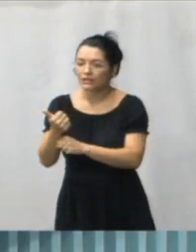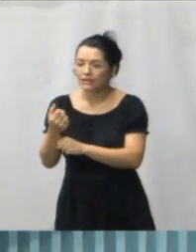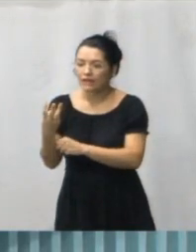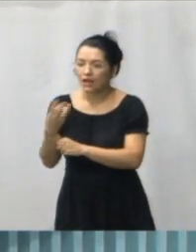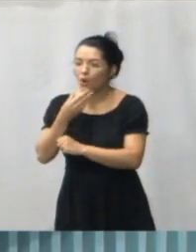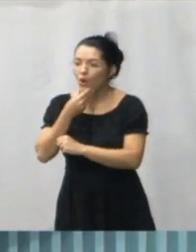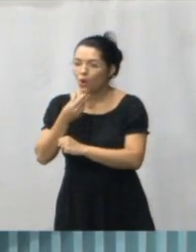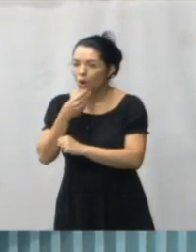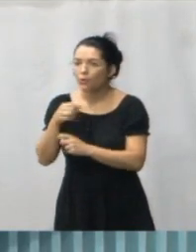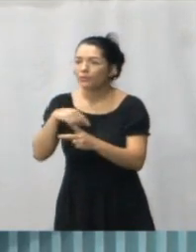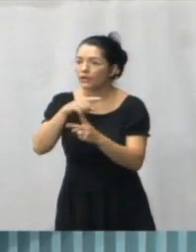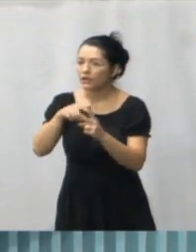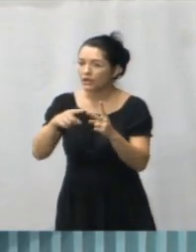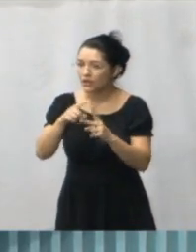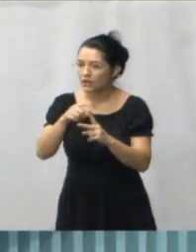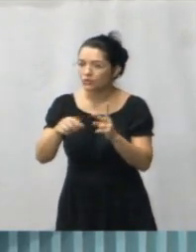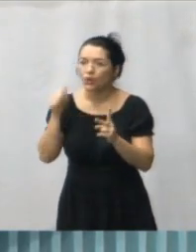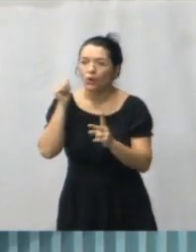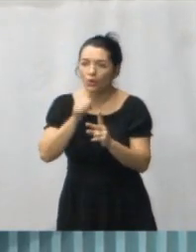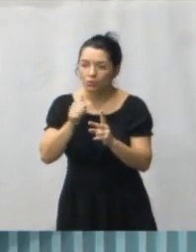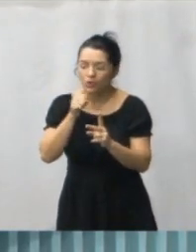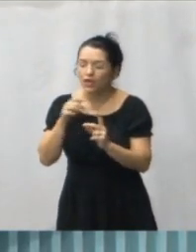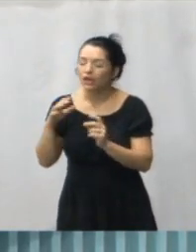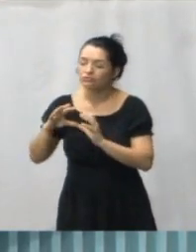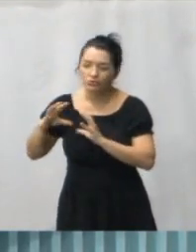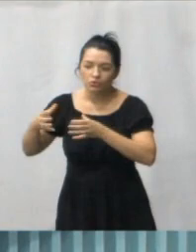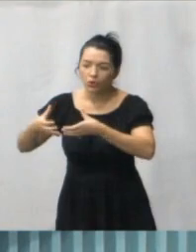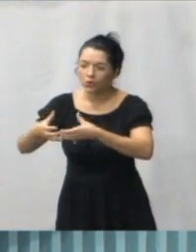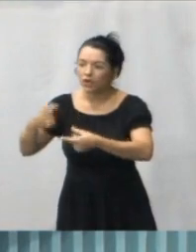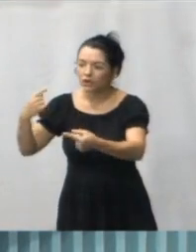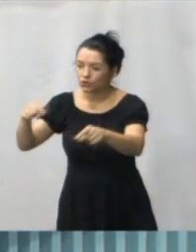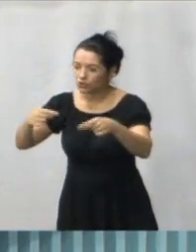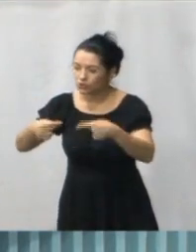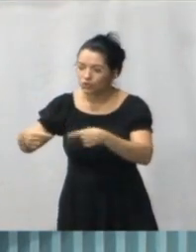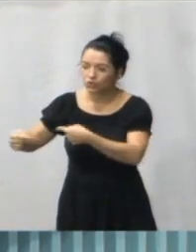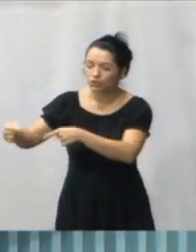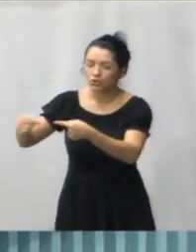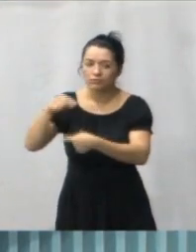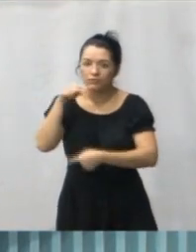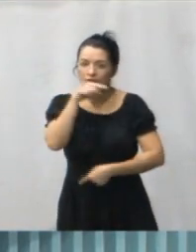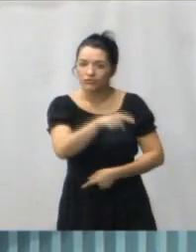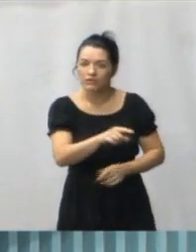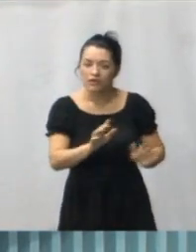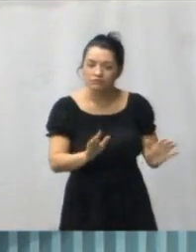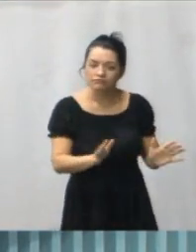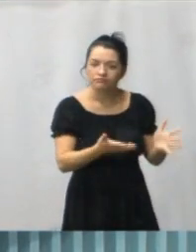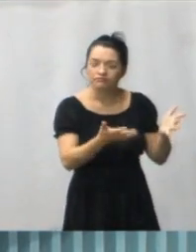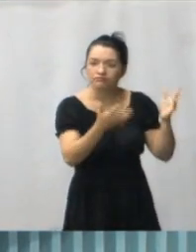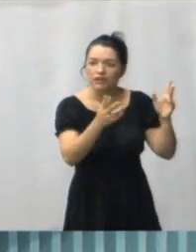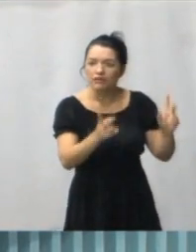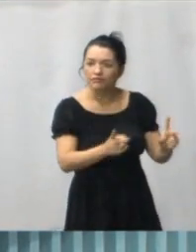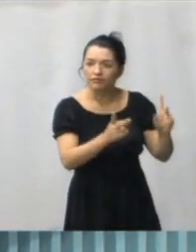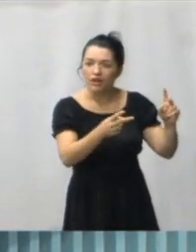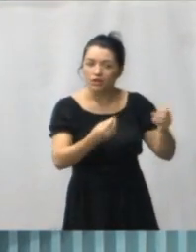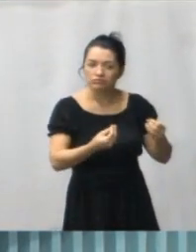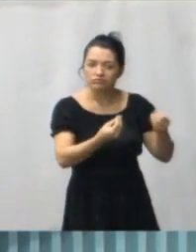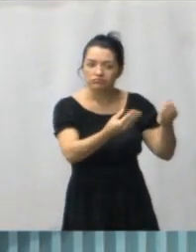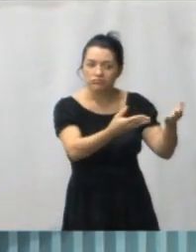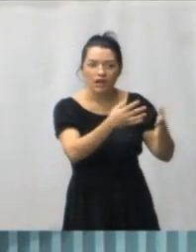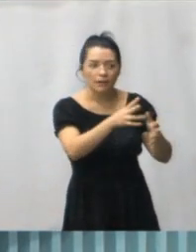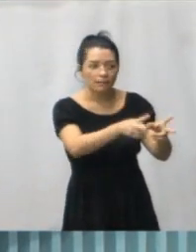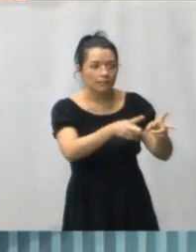vocês sejam valorizados e que, de fato, sejam reconhecidos. Há 17